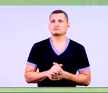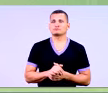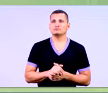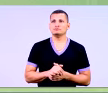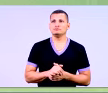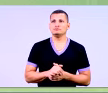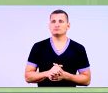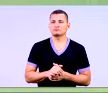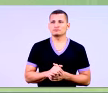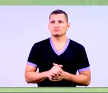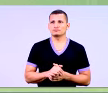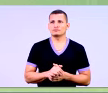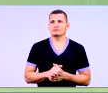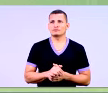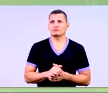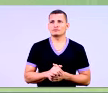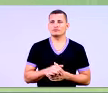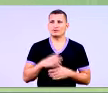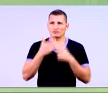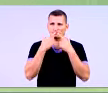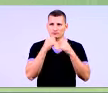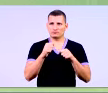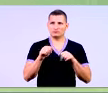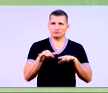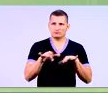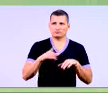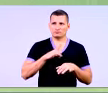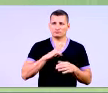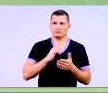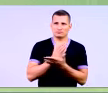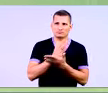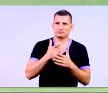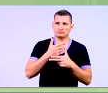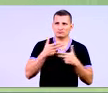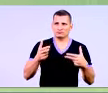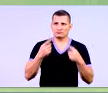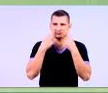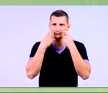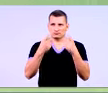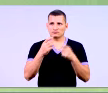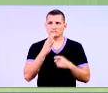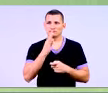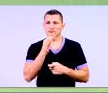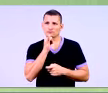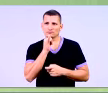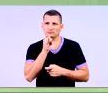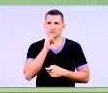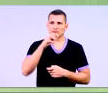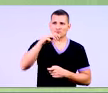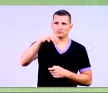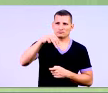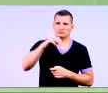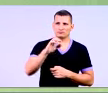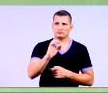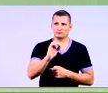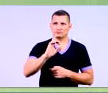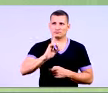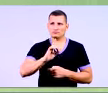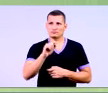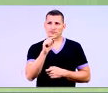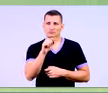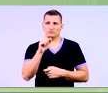mas a gente tem linguagem de programação algumas coisas interessantes como por exemplo aqui ó mode um bonde ele é um